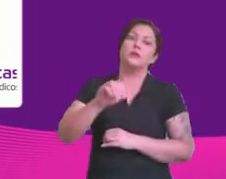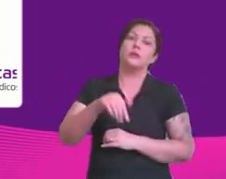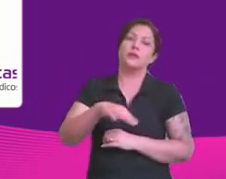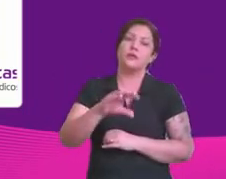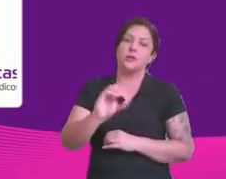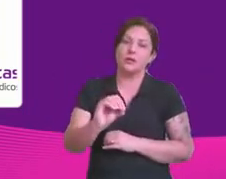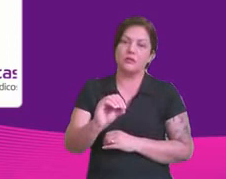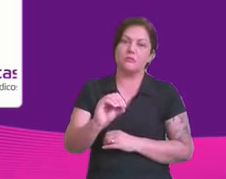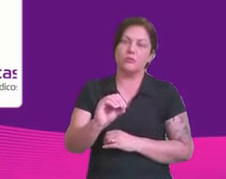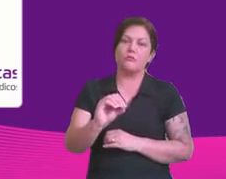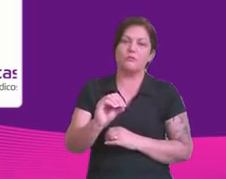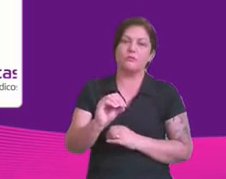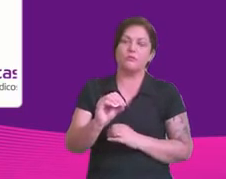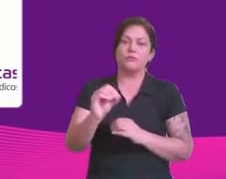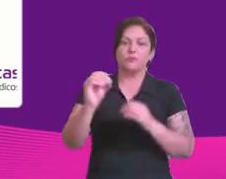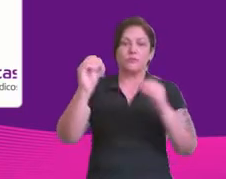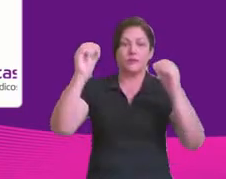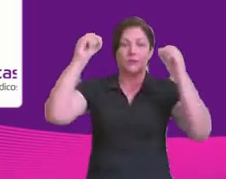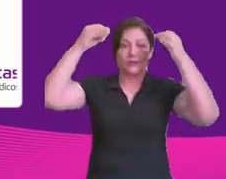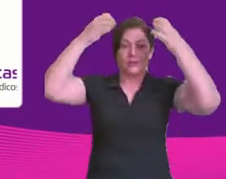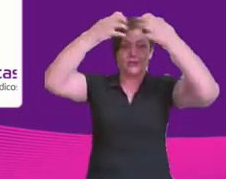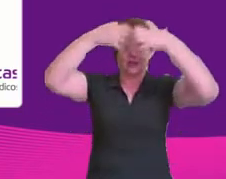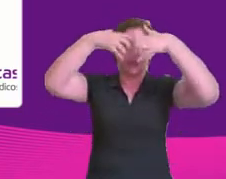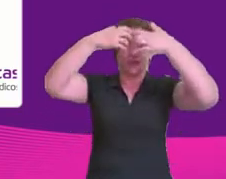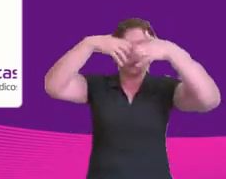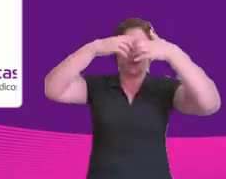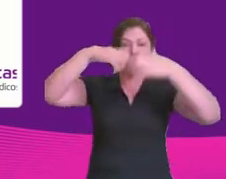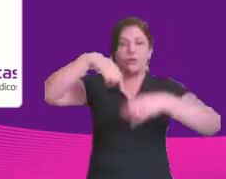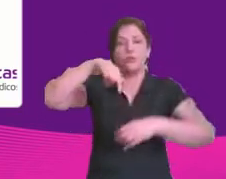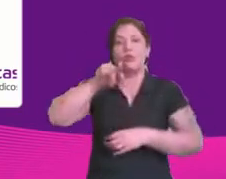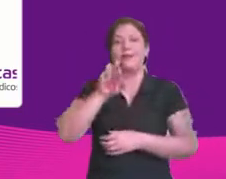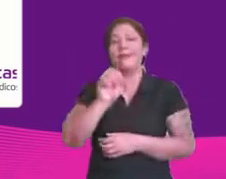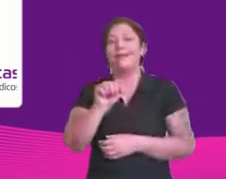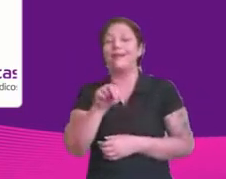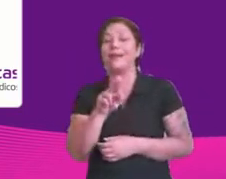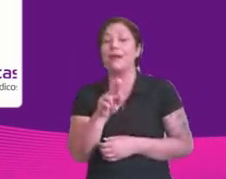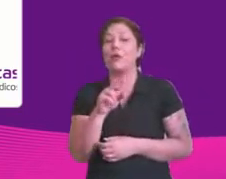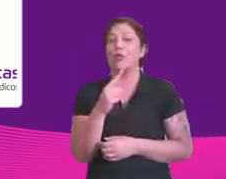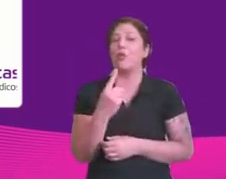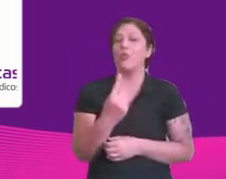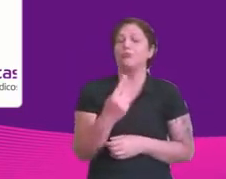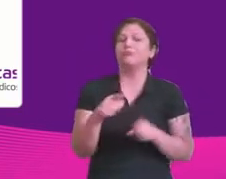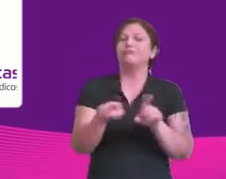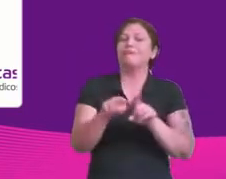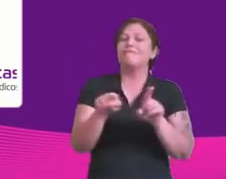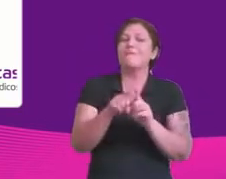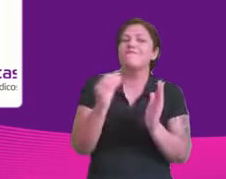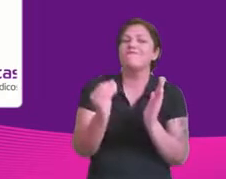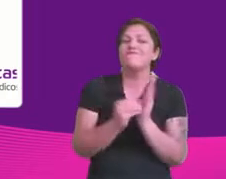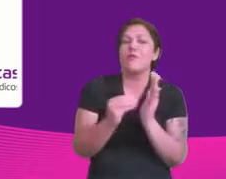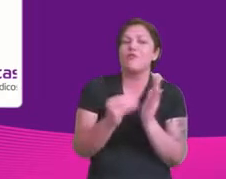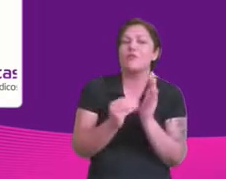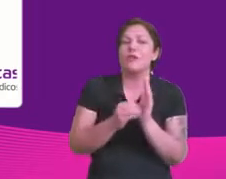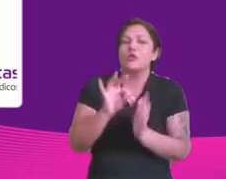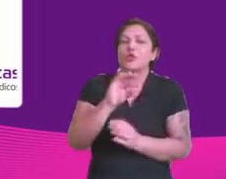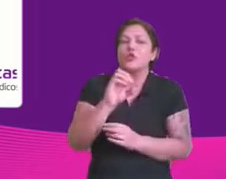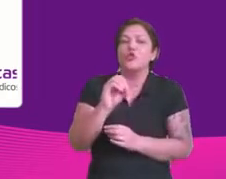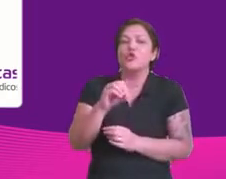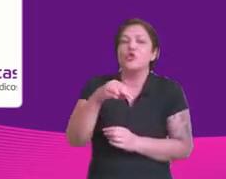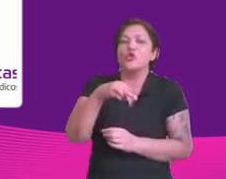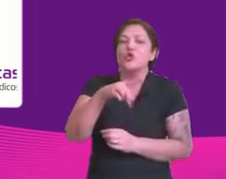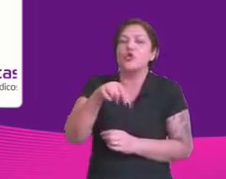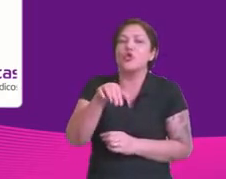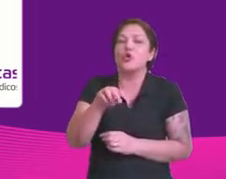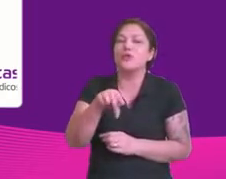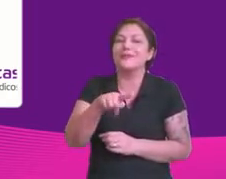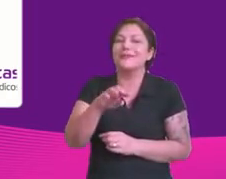1, ausência de toxicidade gastrointestinal, ausência de toxicidades grau 2 e 3,